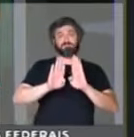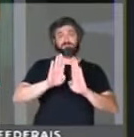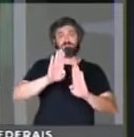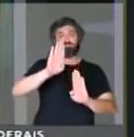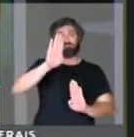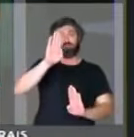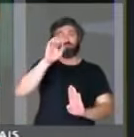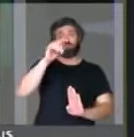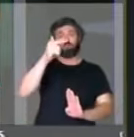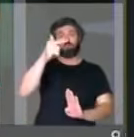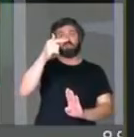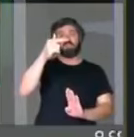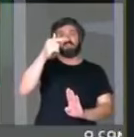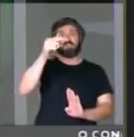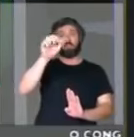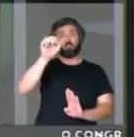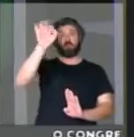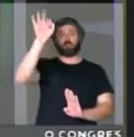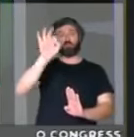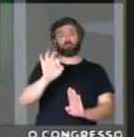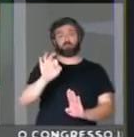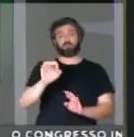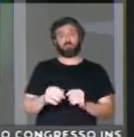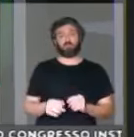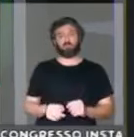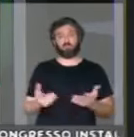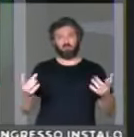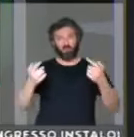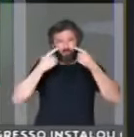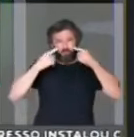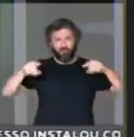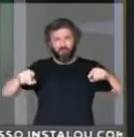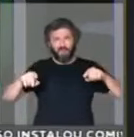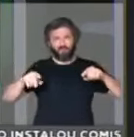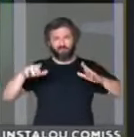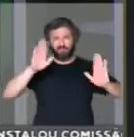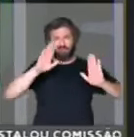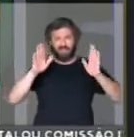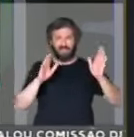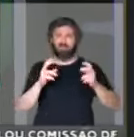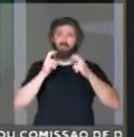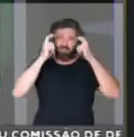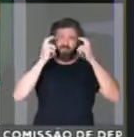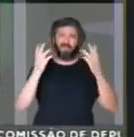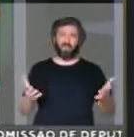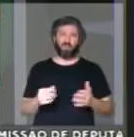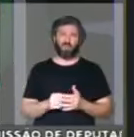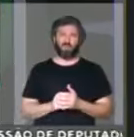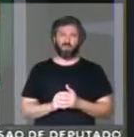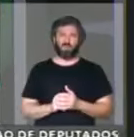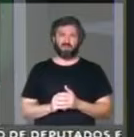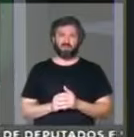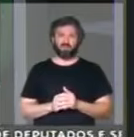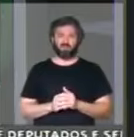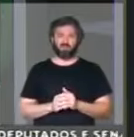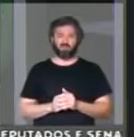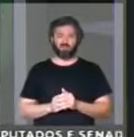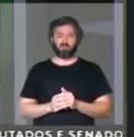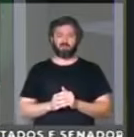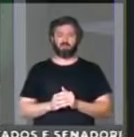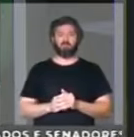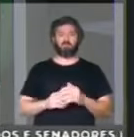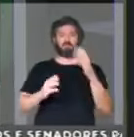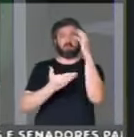de 278% então fraudaram o período é uma vergonha isso a queda no desmatamento